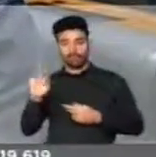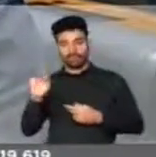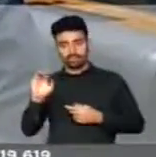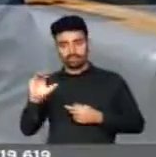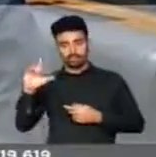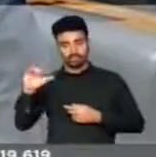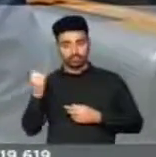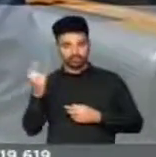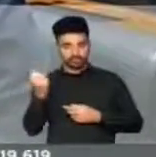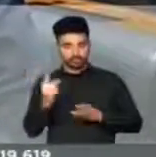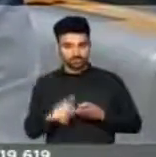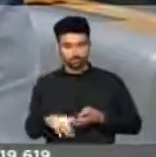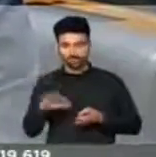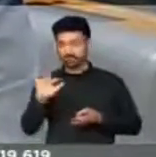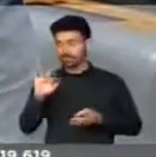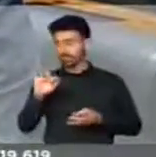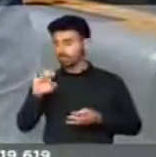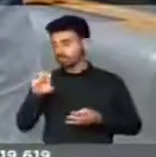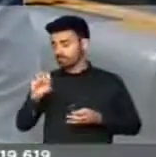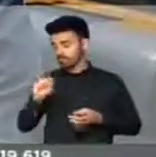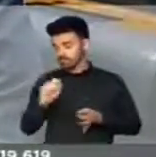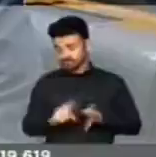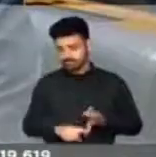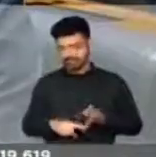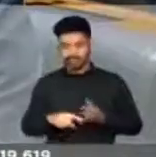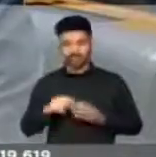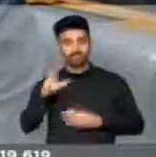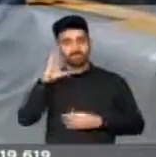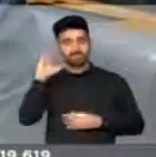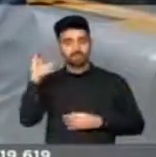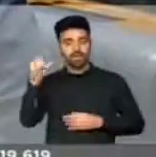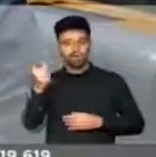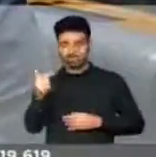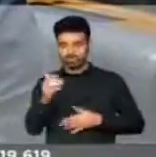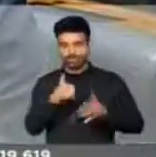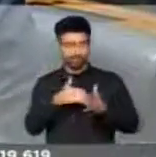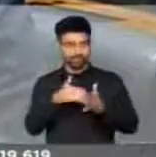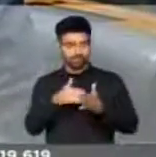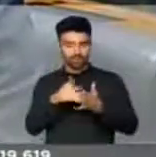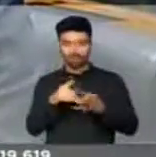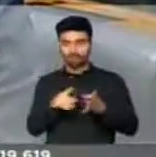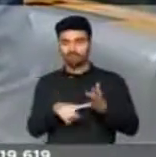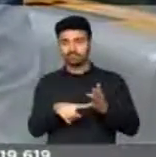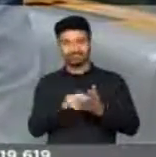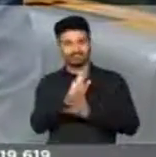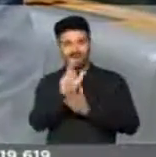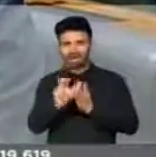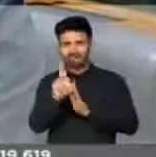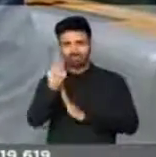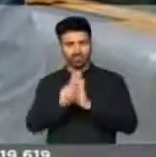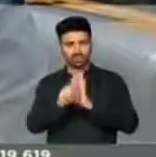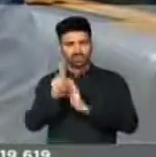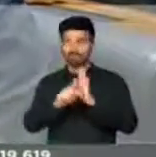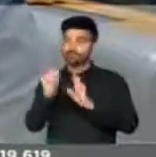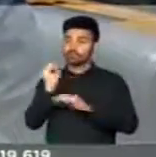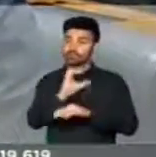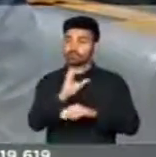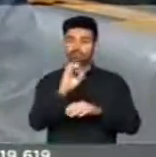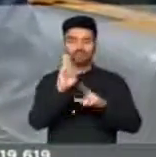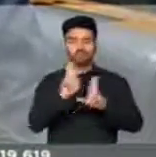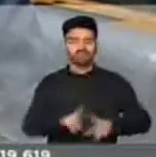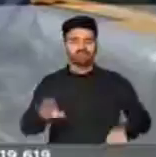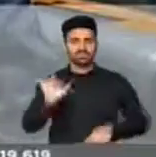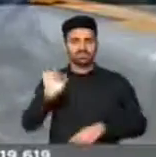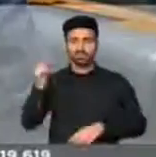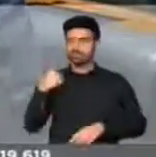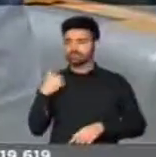FIES, do Ciências Sem Fronteiras, enfim, em vários recursos para as universidades federais. Tivemos